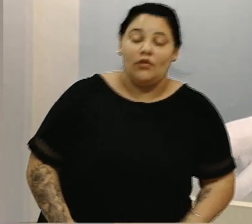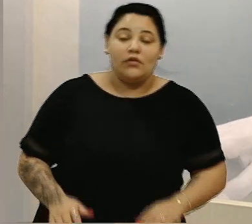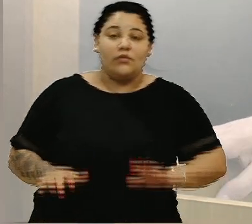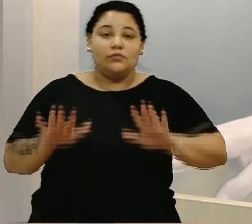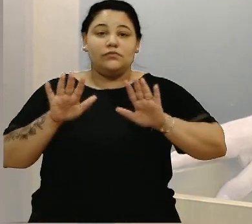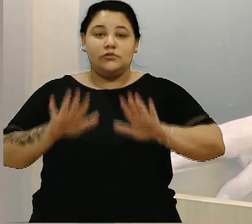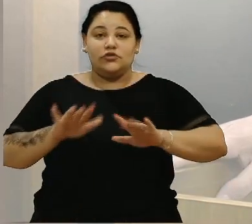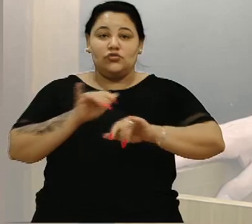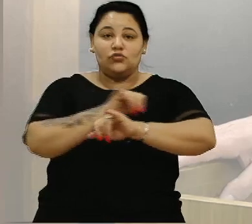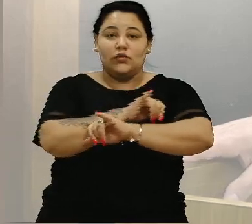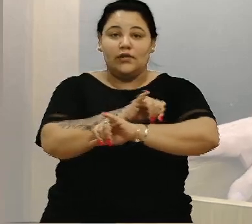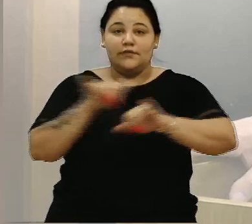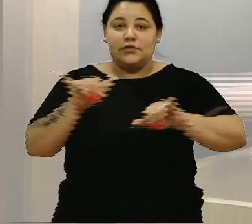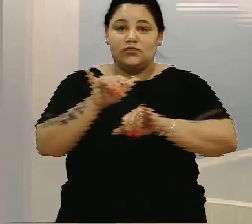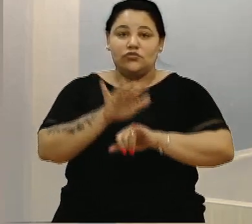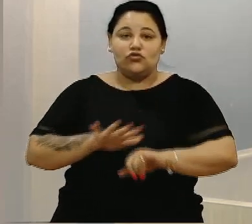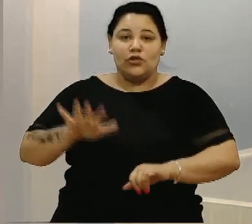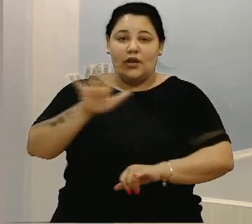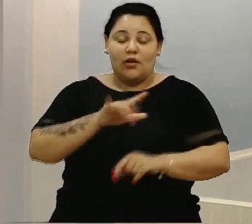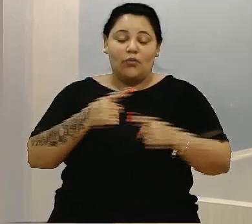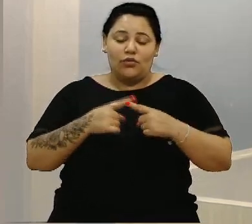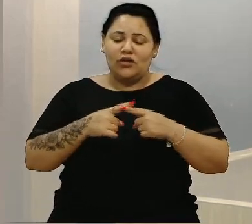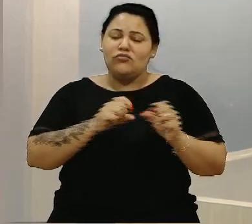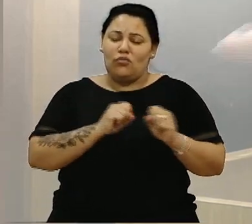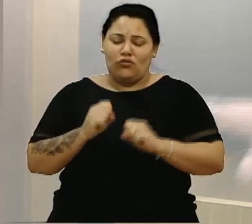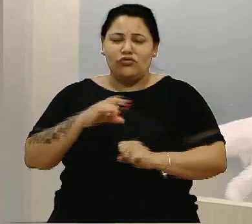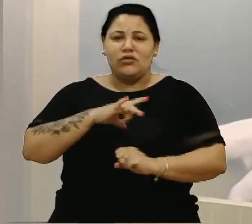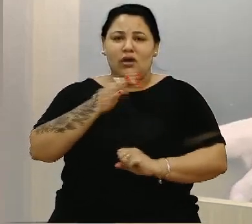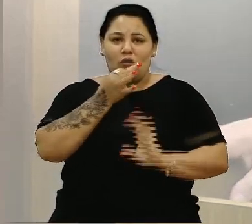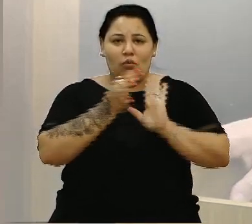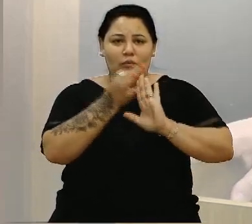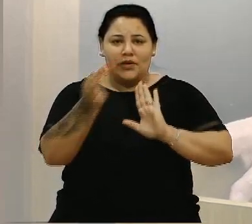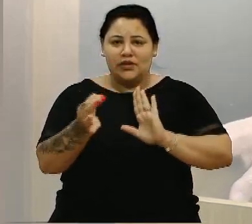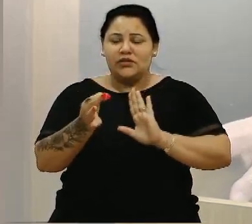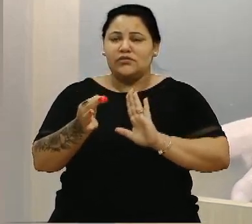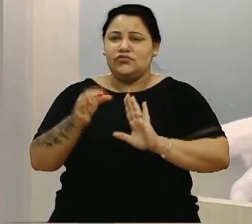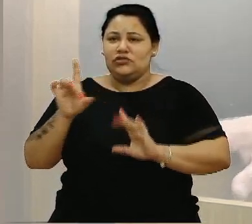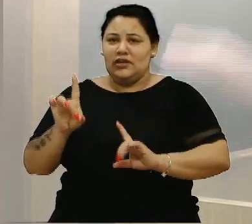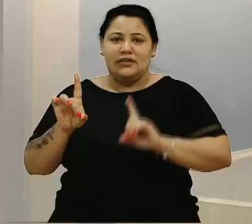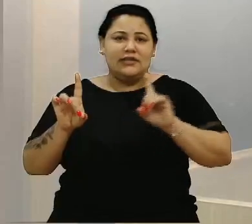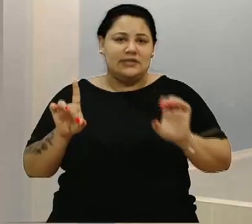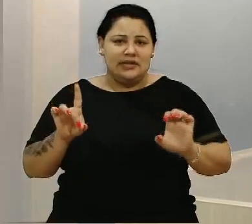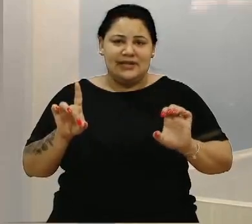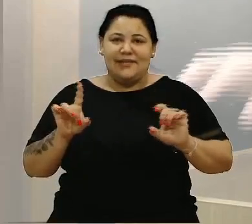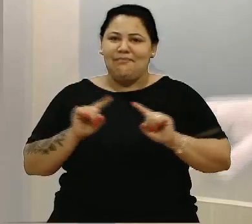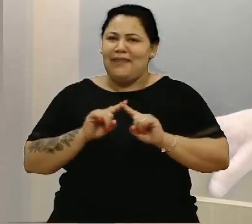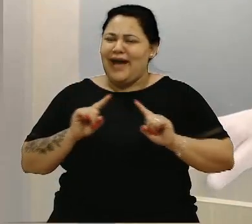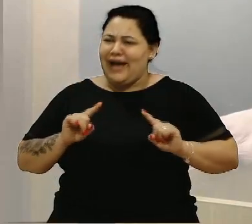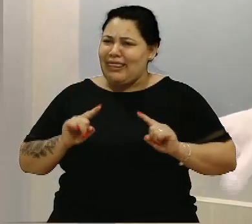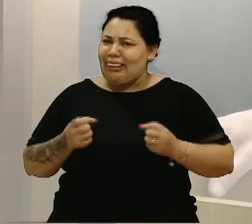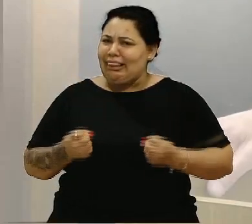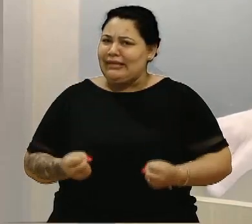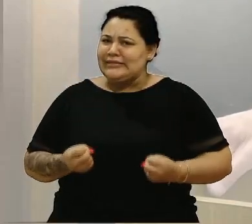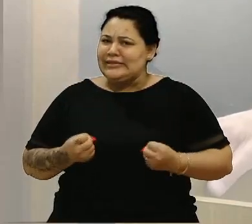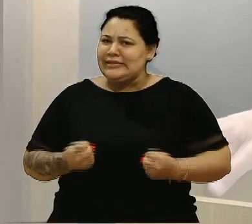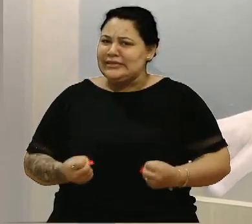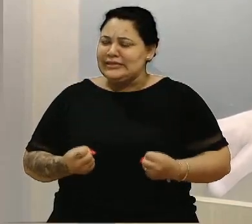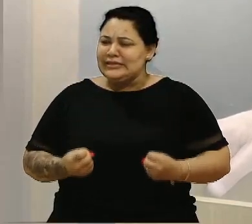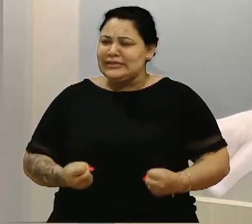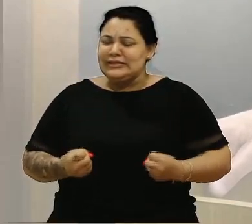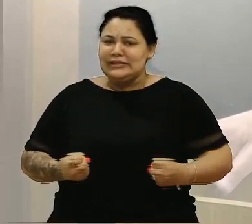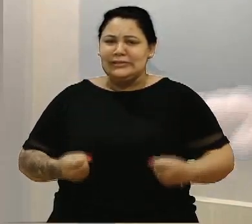lados, a gente pode ter posição direita, esquerda, sim, isso existe, mas o extremismo muito forte dos dois lados não leva a